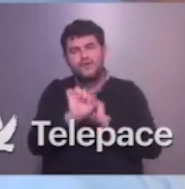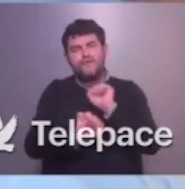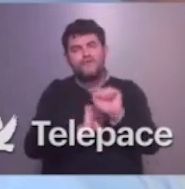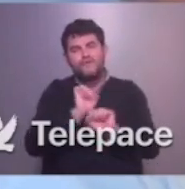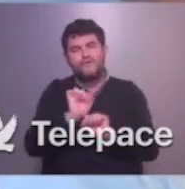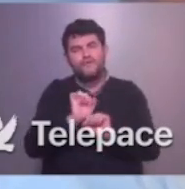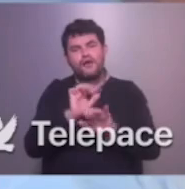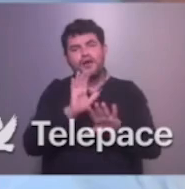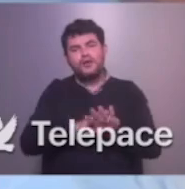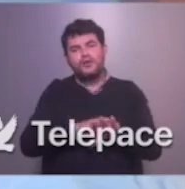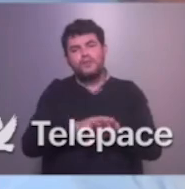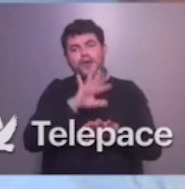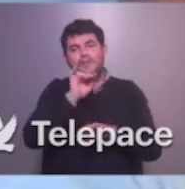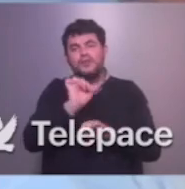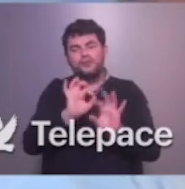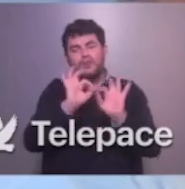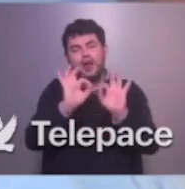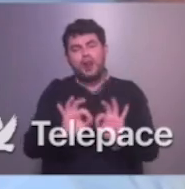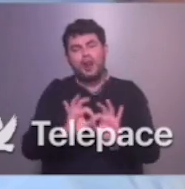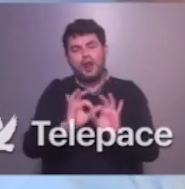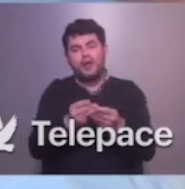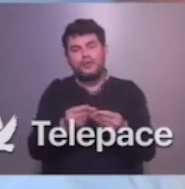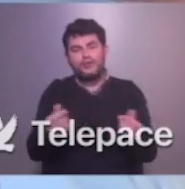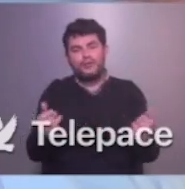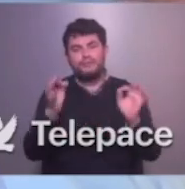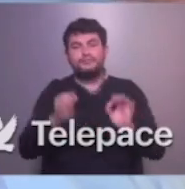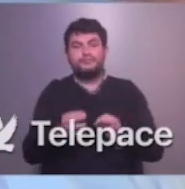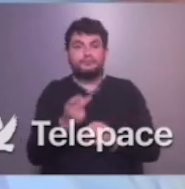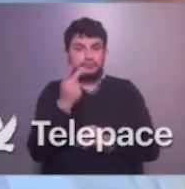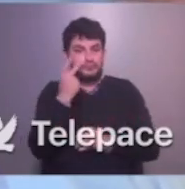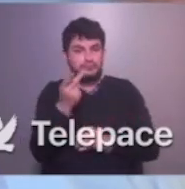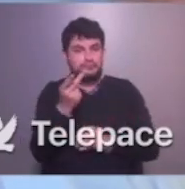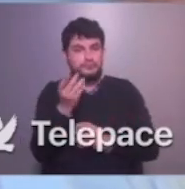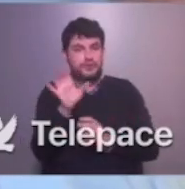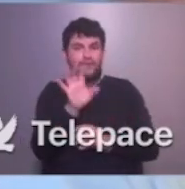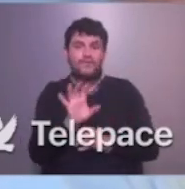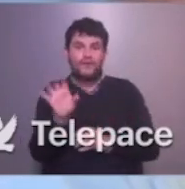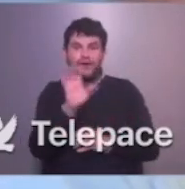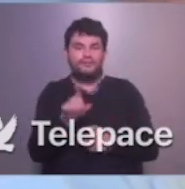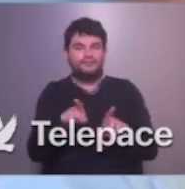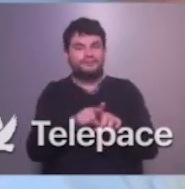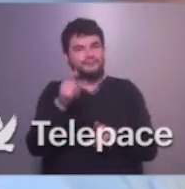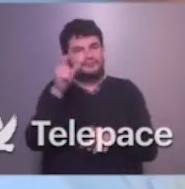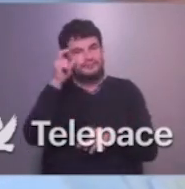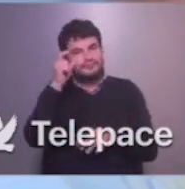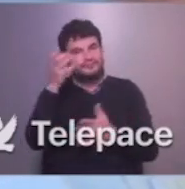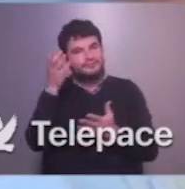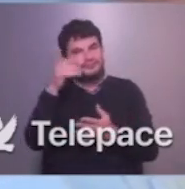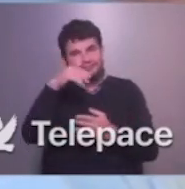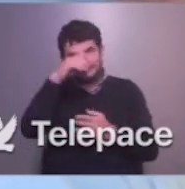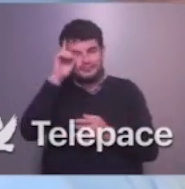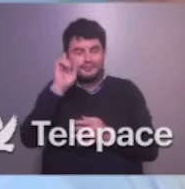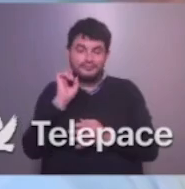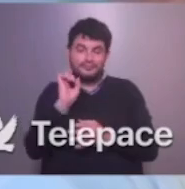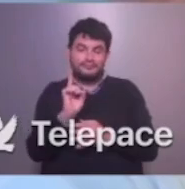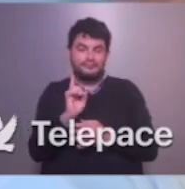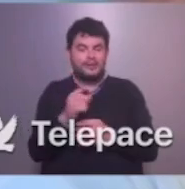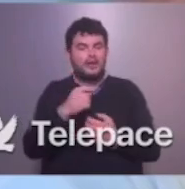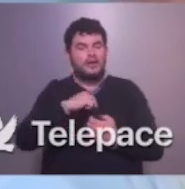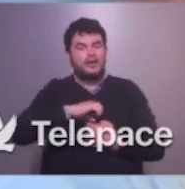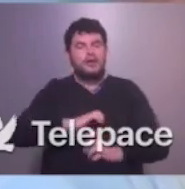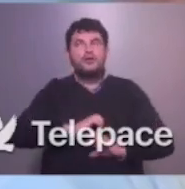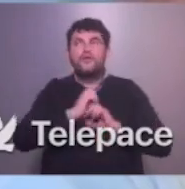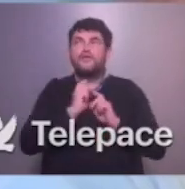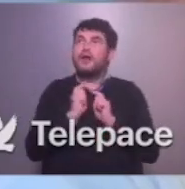família pela cura da sua mãe. Vemos nesses gestos da pastorinha de Nossa Senhora uma